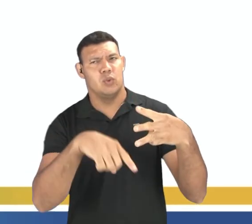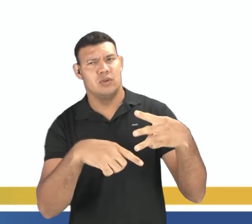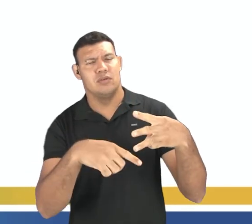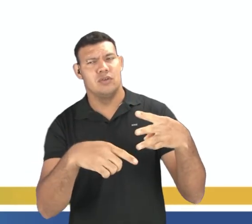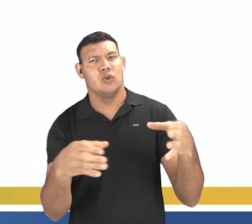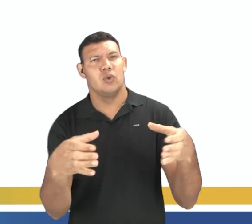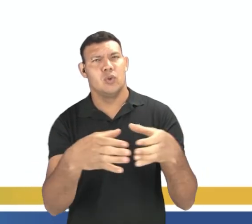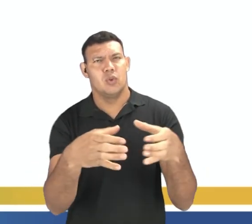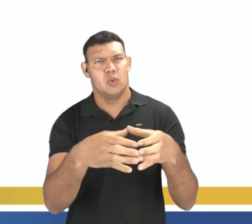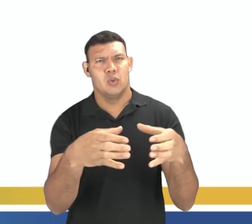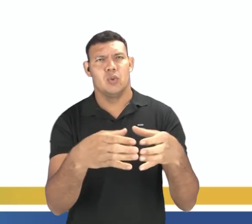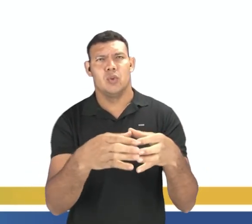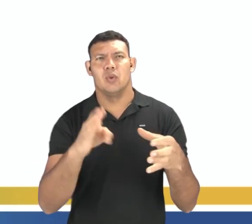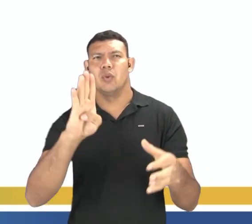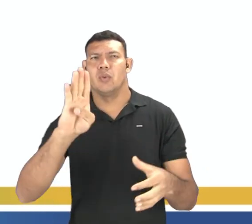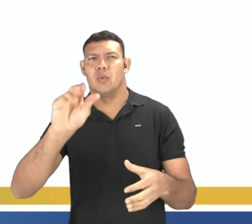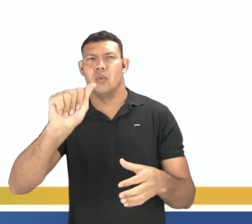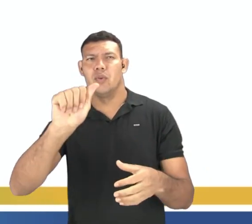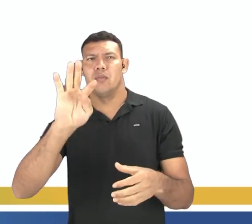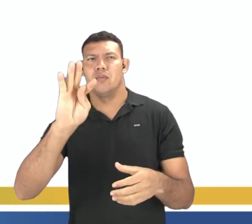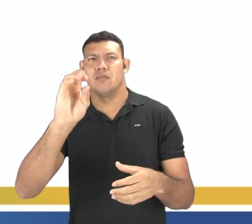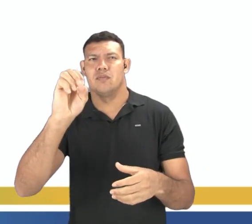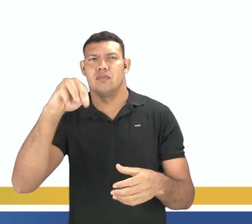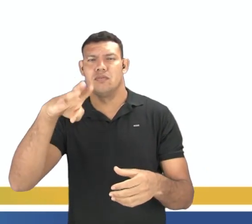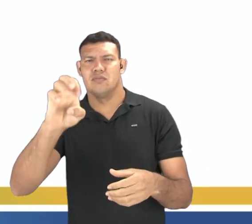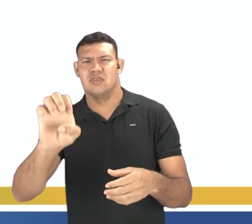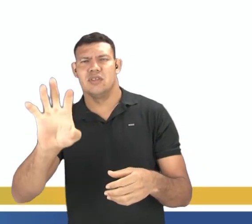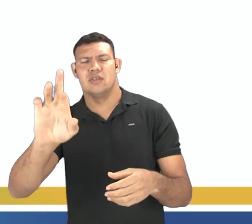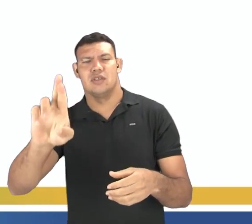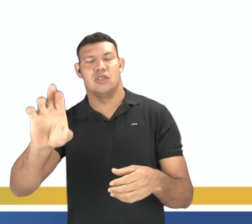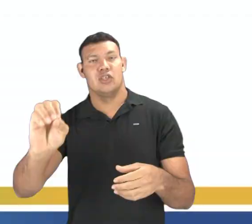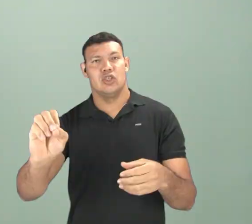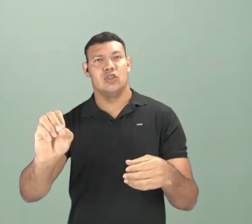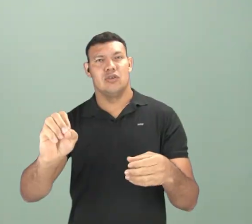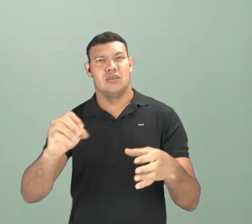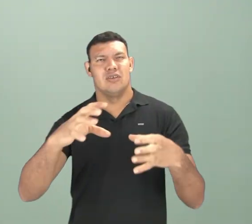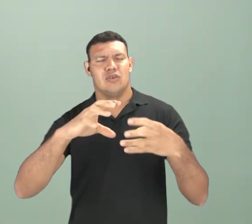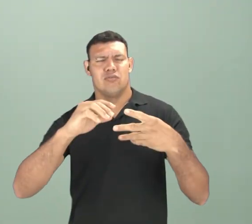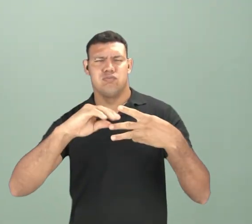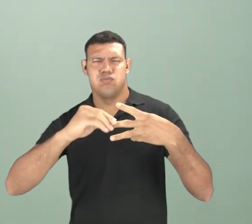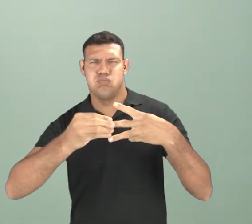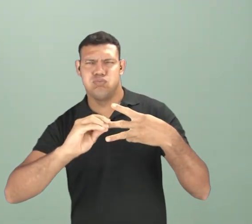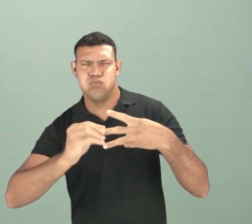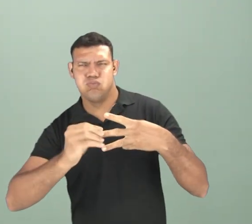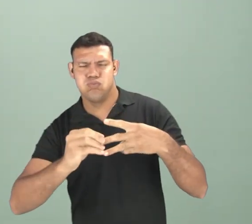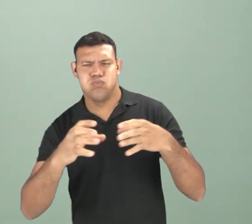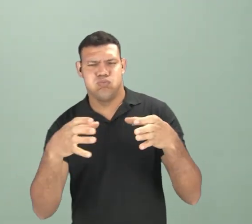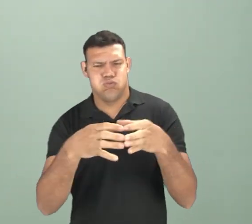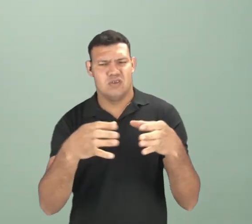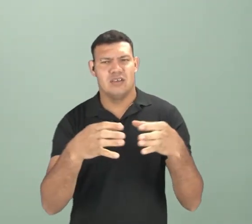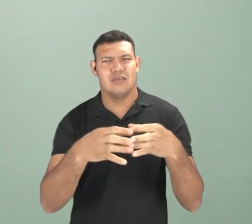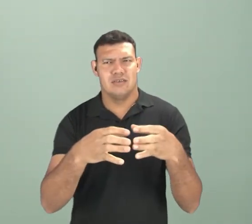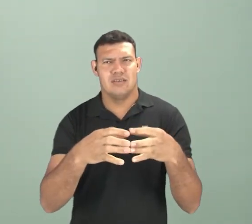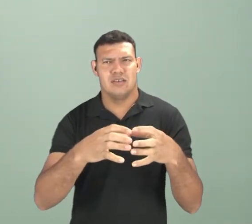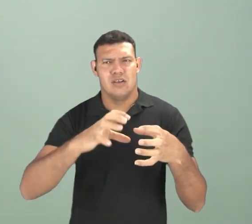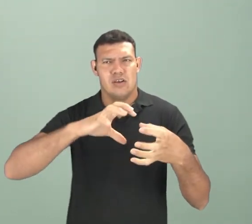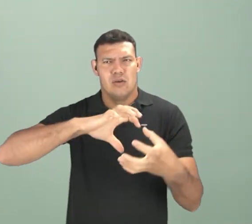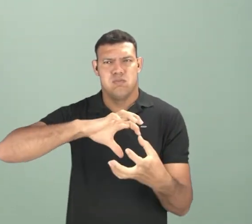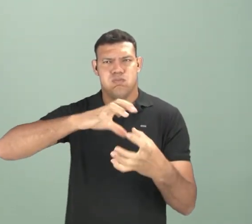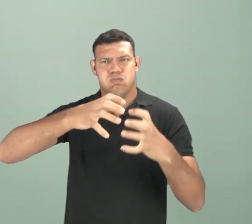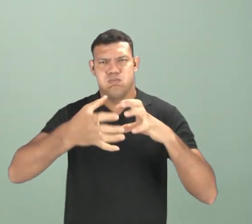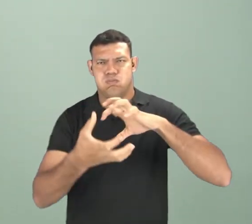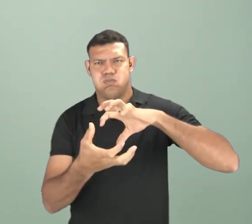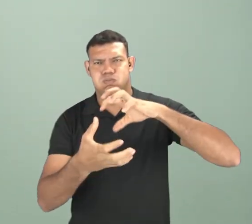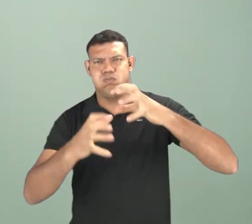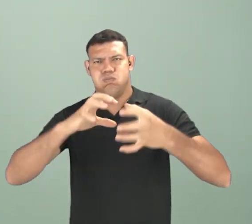um aglomerado maciço de células que se assemelha a uma mórula. É a parte, da célula que ela está